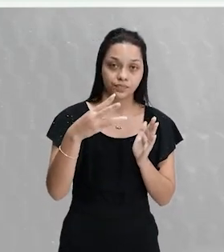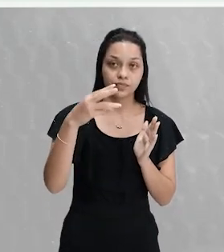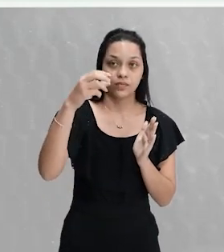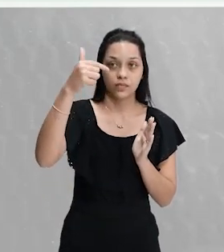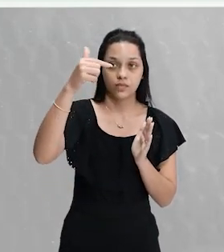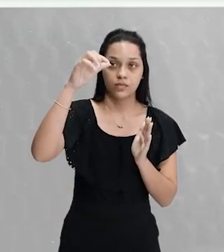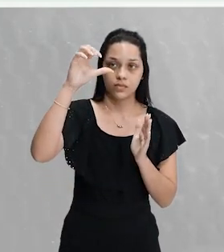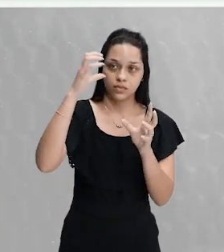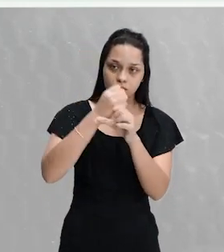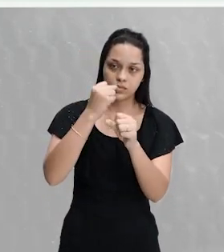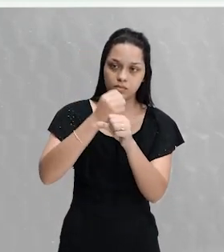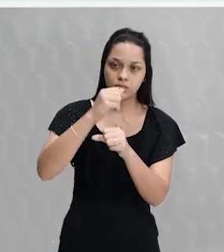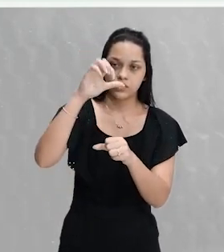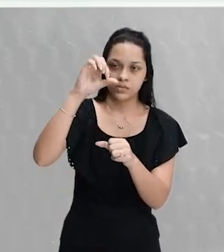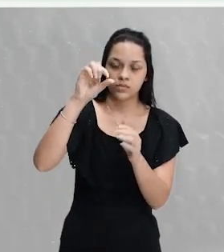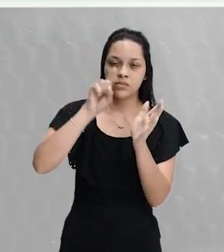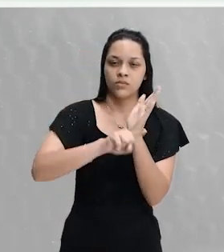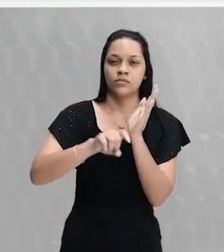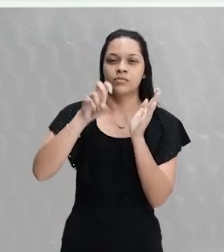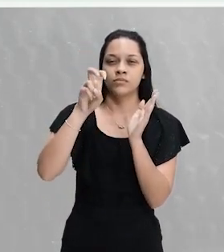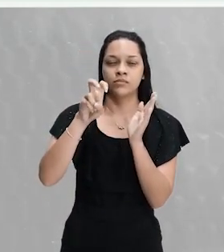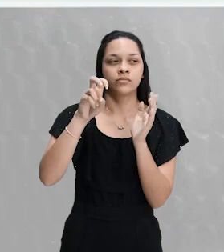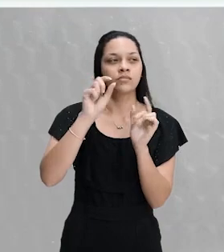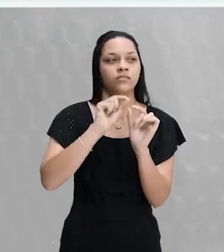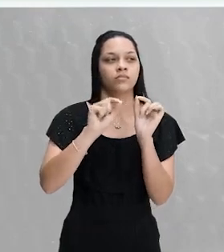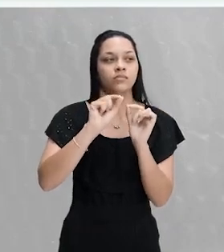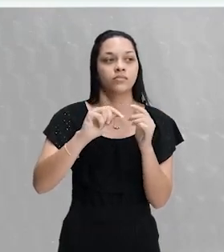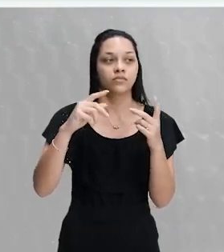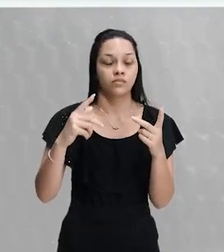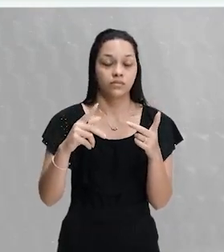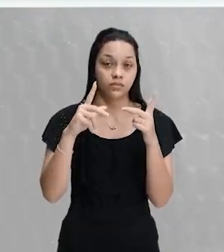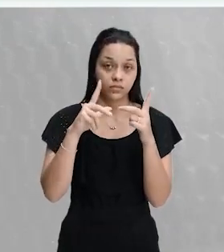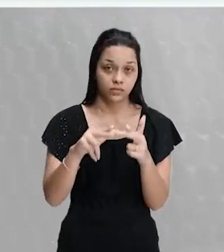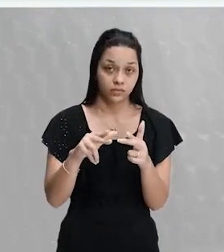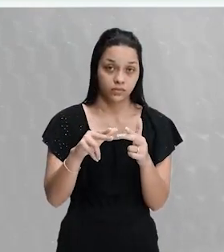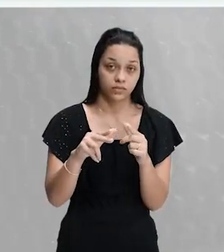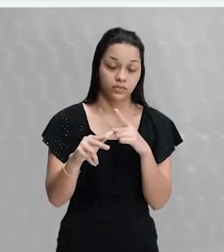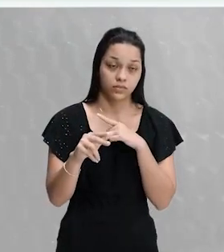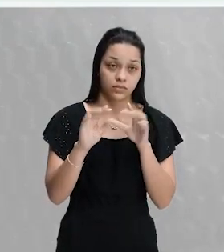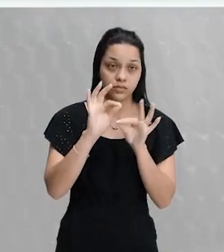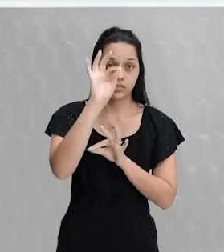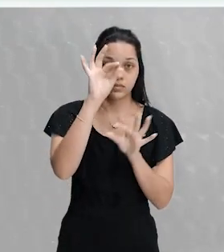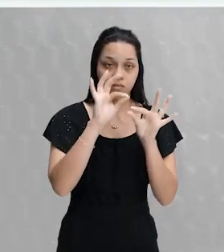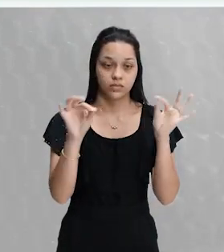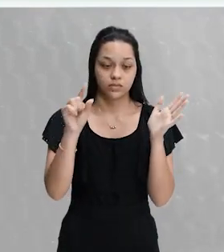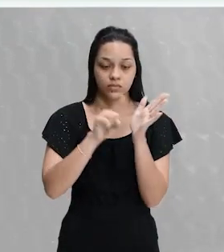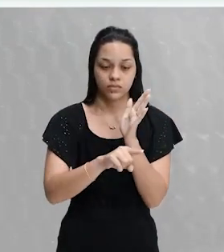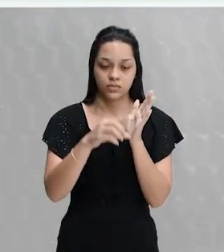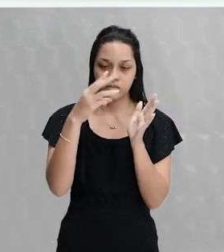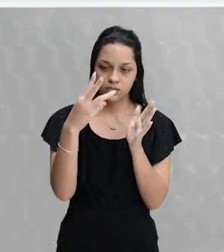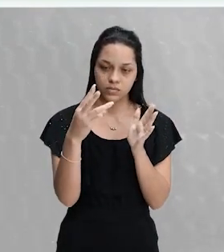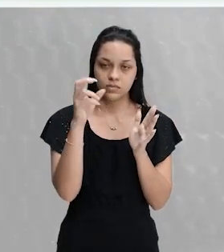9, 9 menos 4 dá 5. Então perceba que nós fizemos o par ordenado, menos 3 e